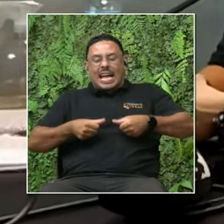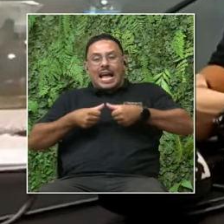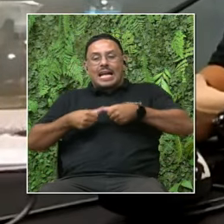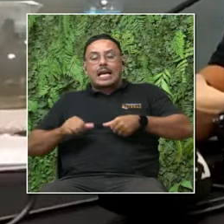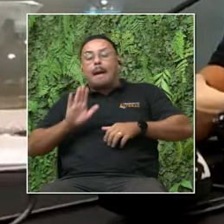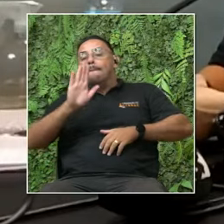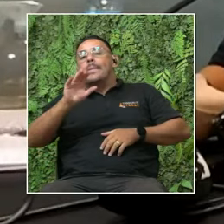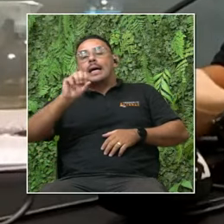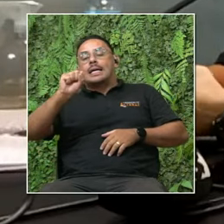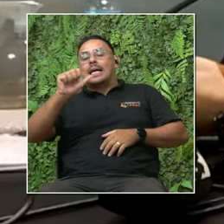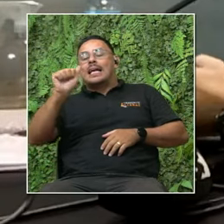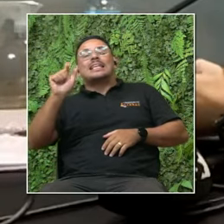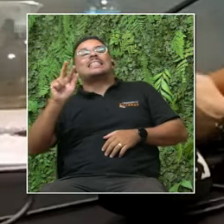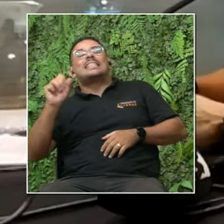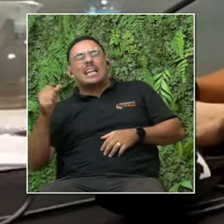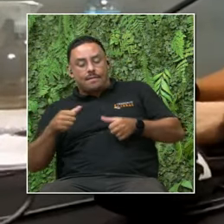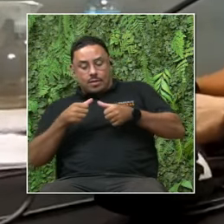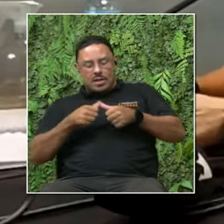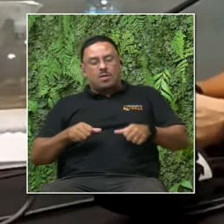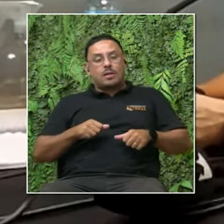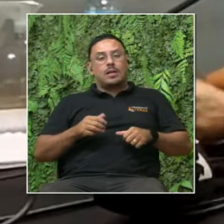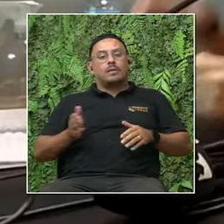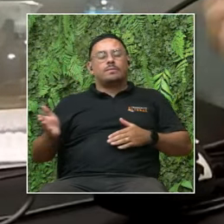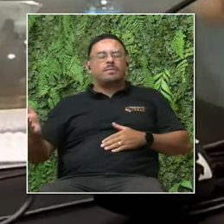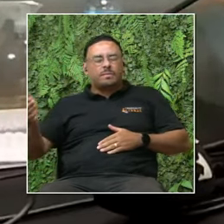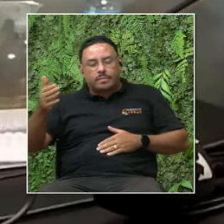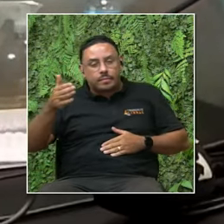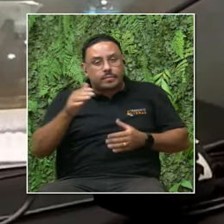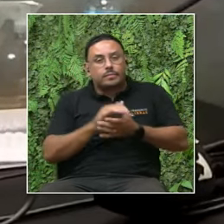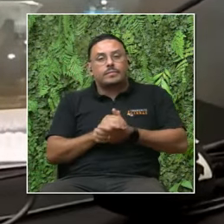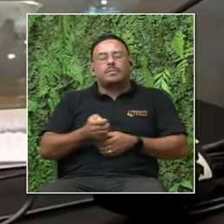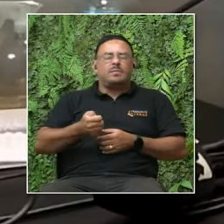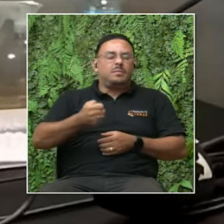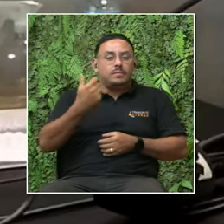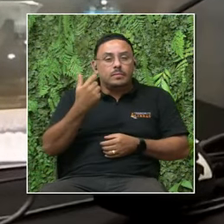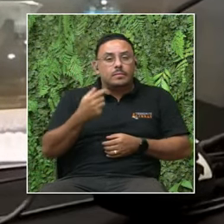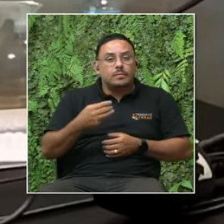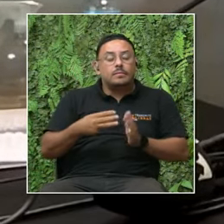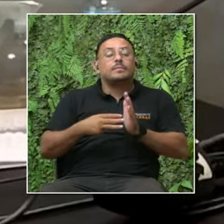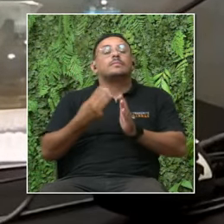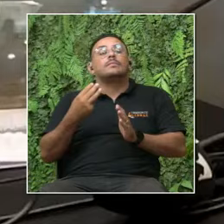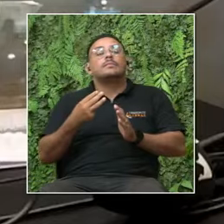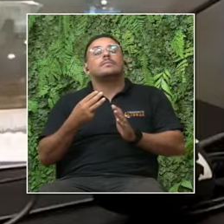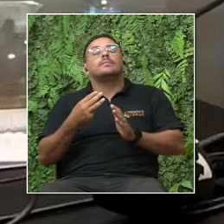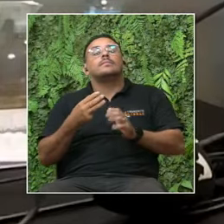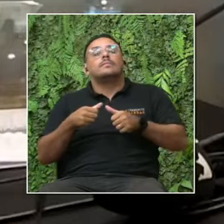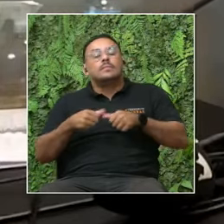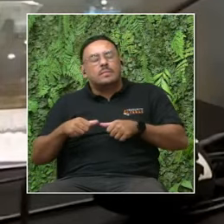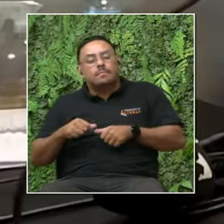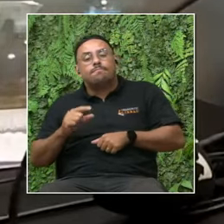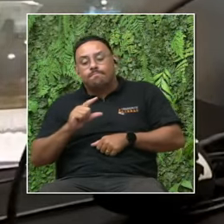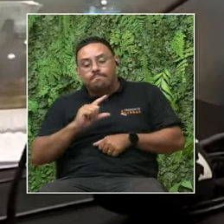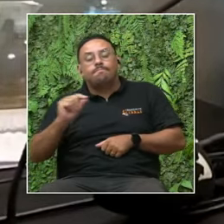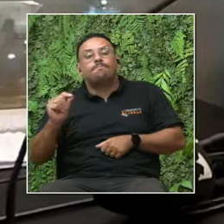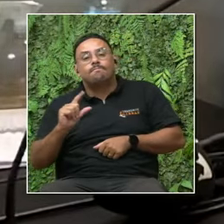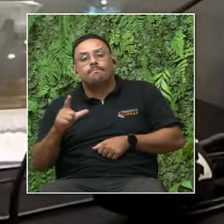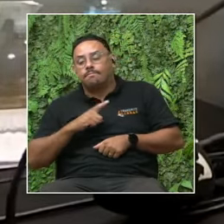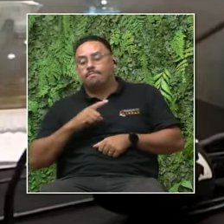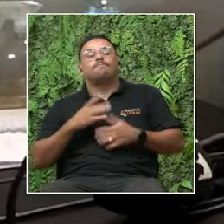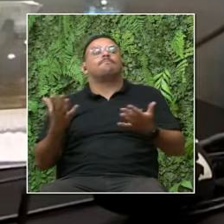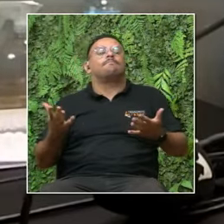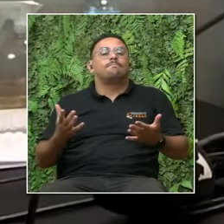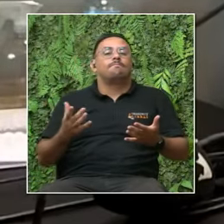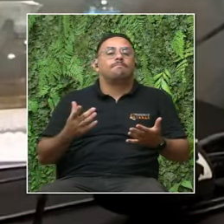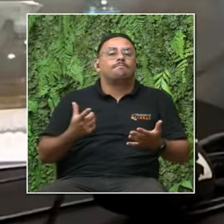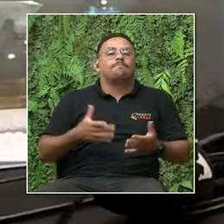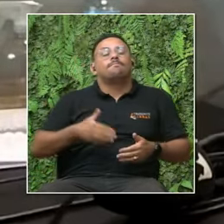saravia não é o zagueiro de ofício é o lateral como quase como o terceiro zagueiro aqui sai muito pouco quando sai era a gente lamenta né